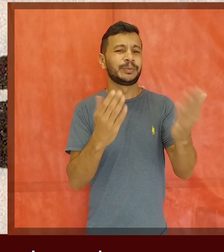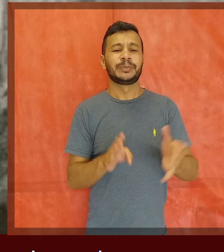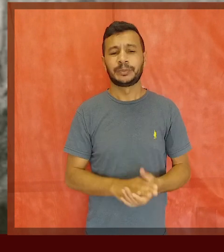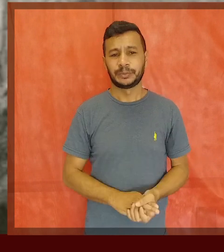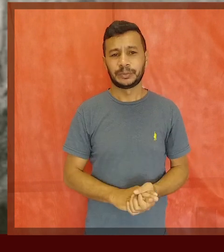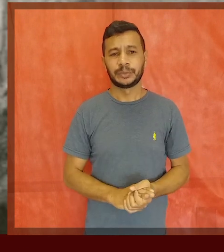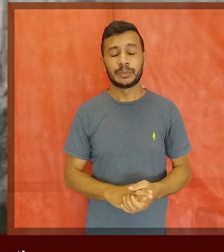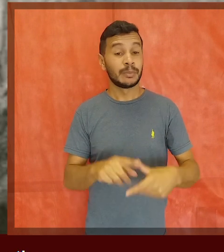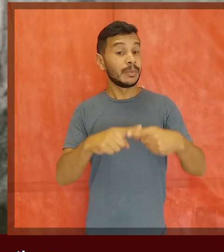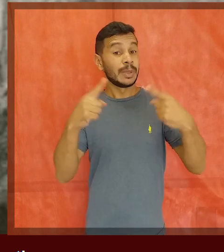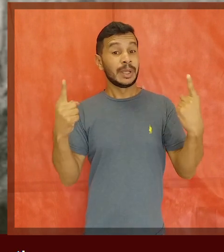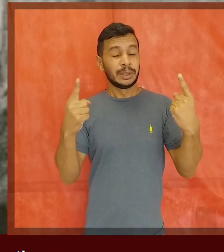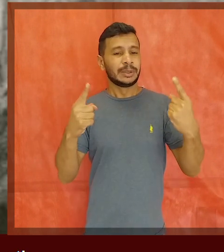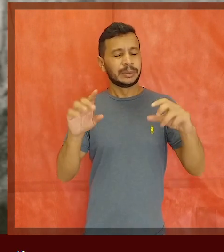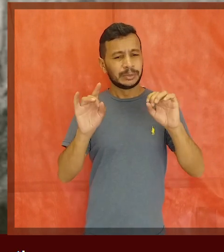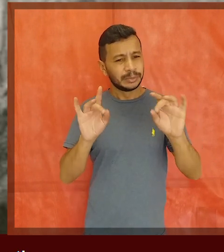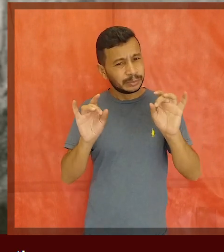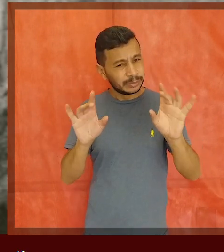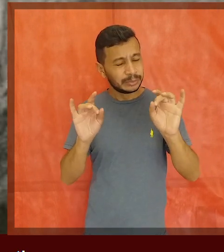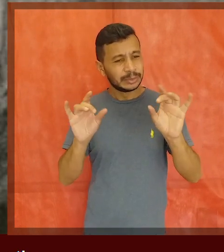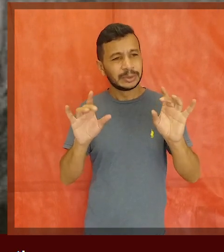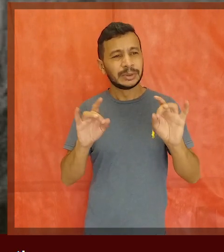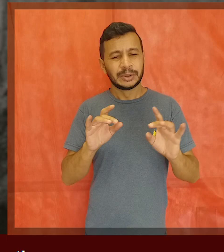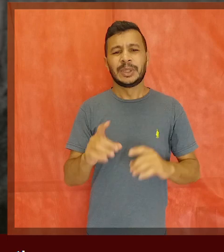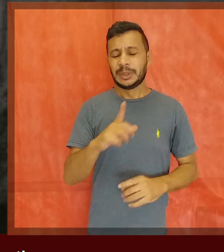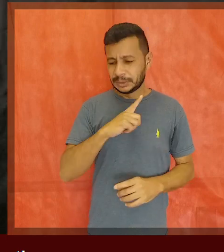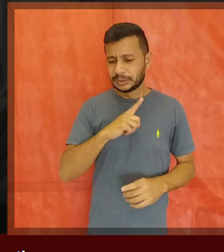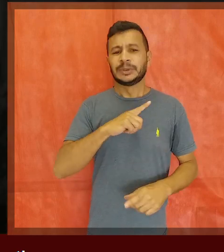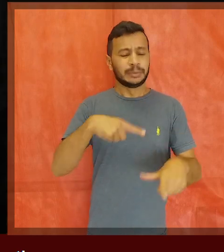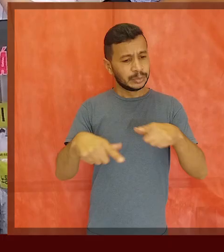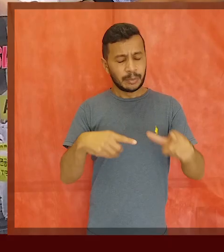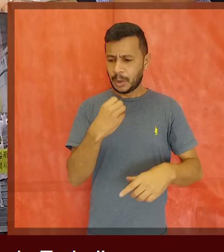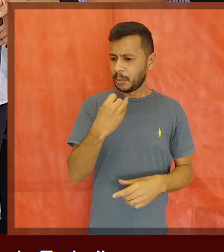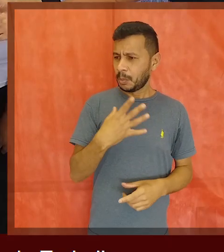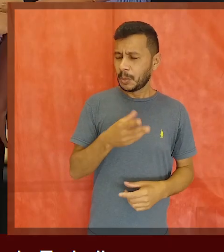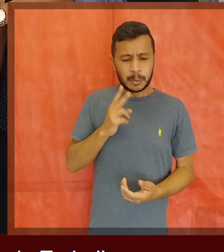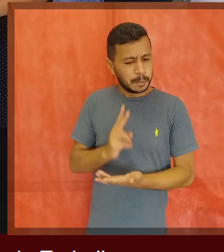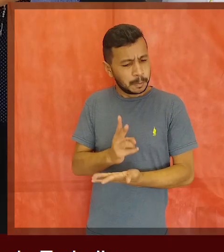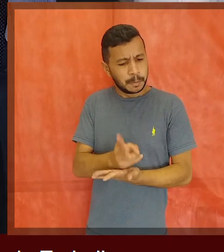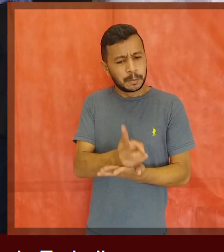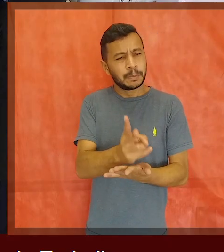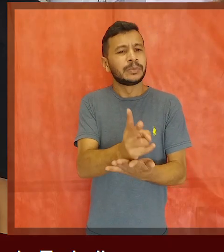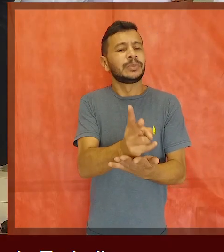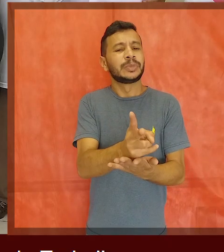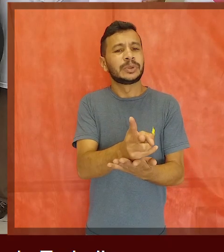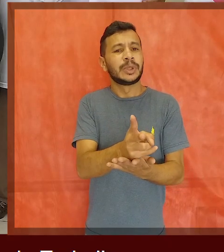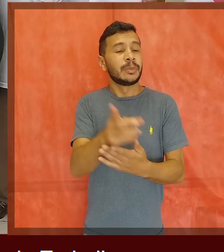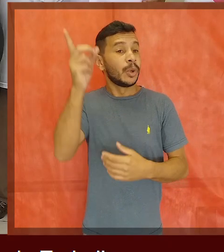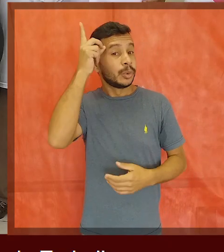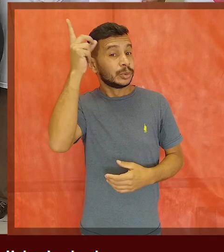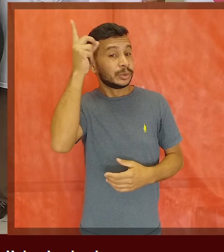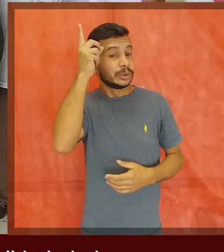ignorados. Mas a esperança de existir trabalho decente continua. No Dia Mundial em Memória às Vítimas de Acidentes